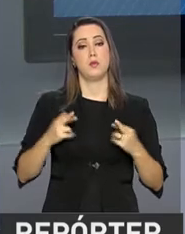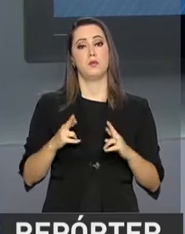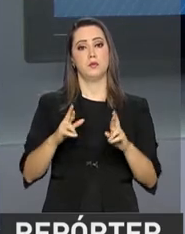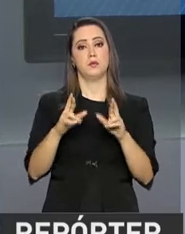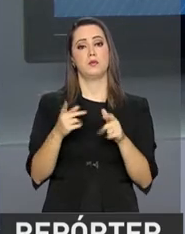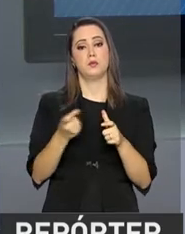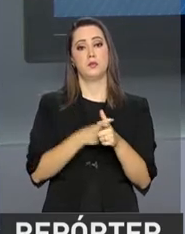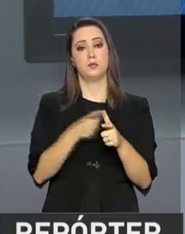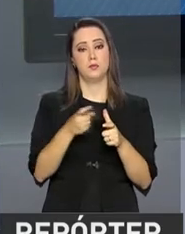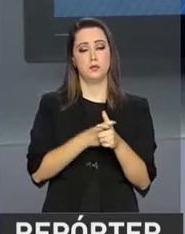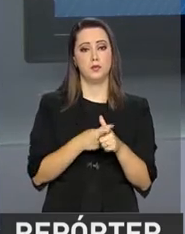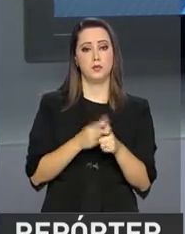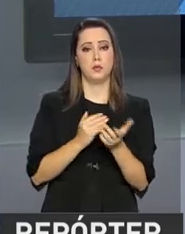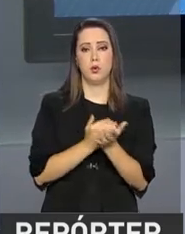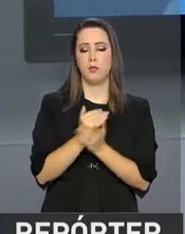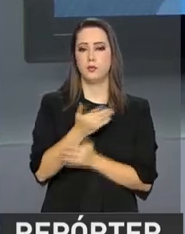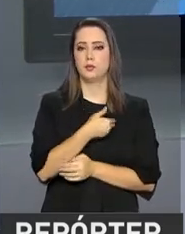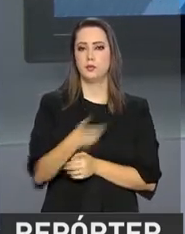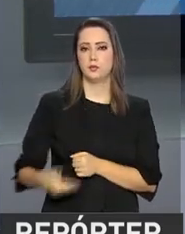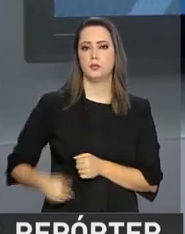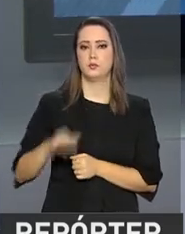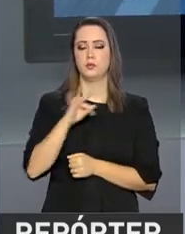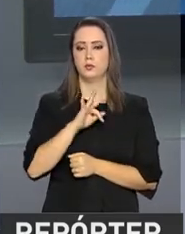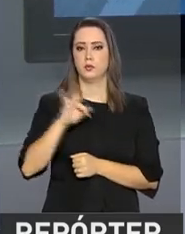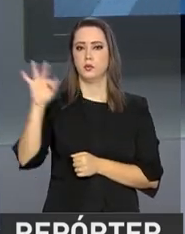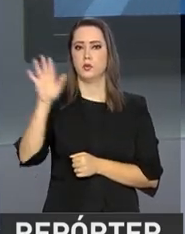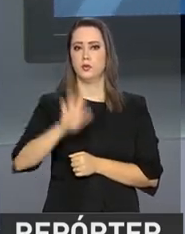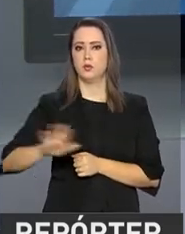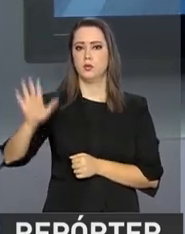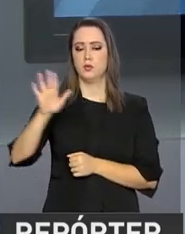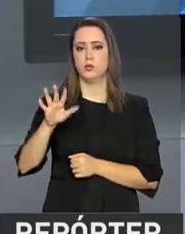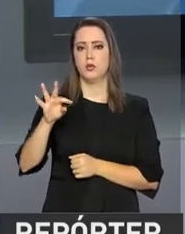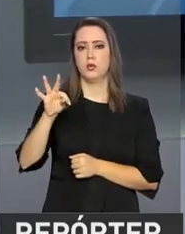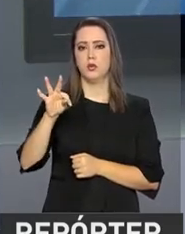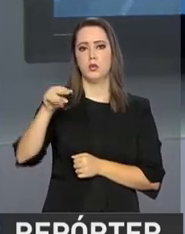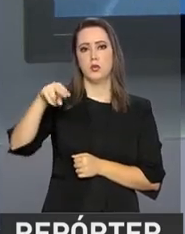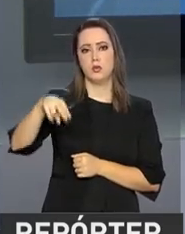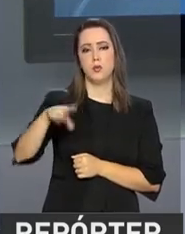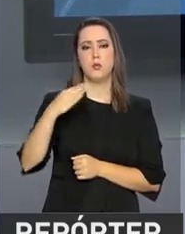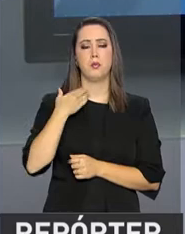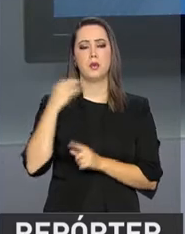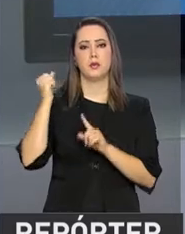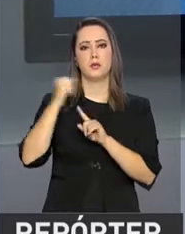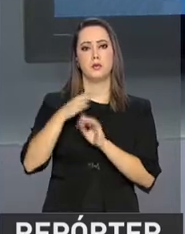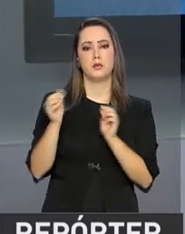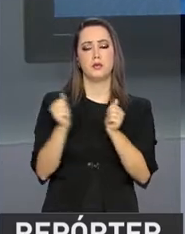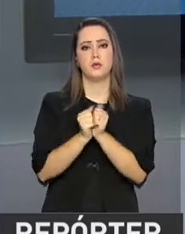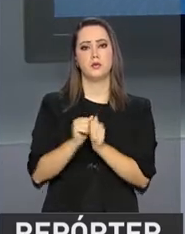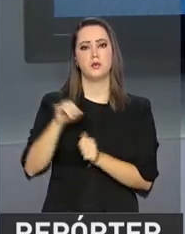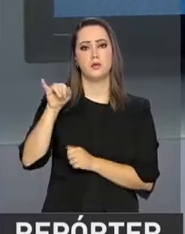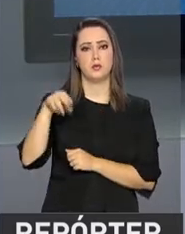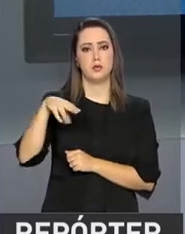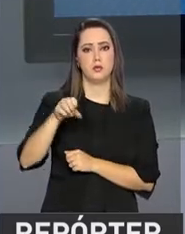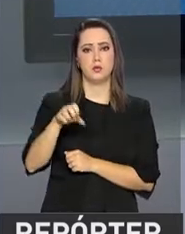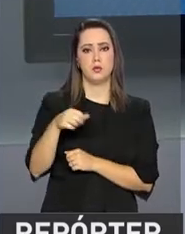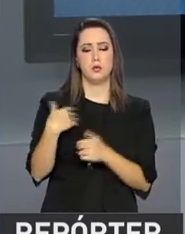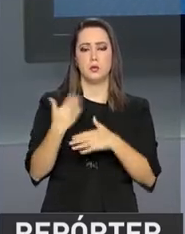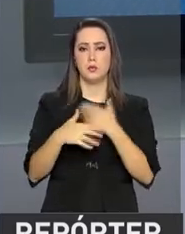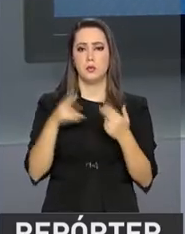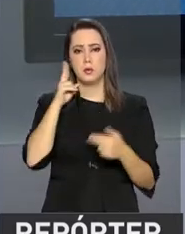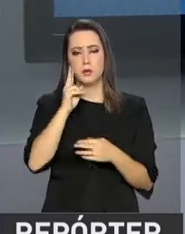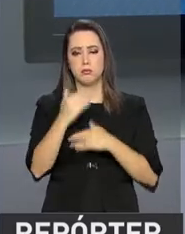estimativas para o déficit primário do governo central que engloba o tesouro banco central ea previdência social pelas projeções